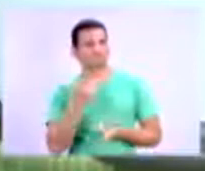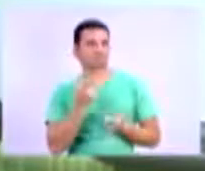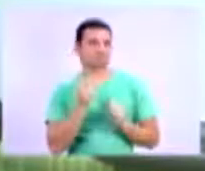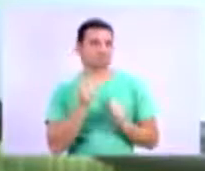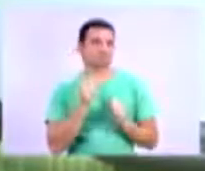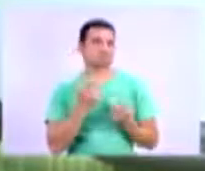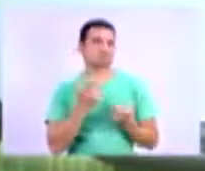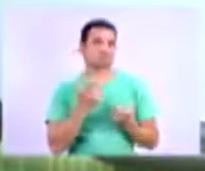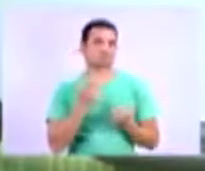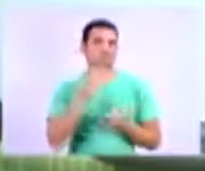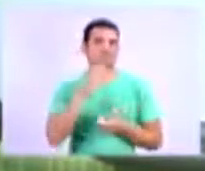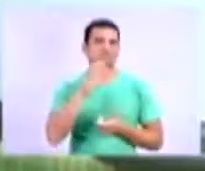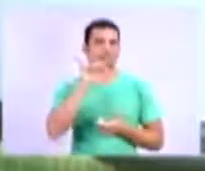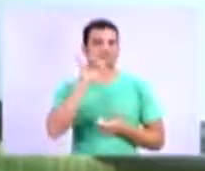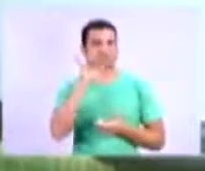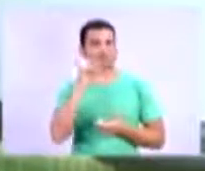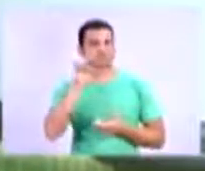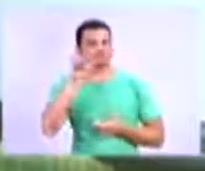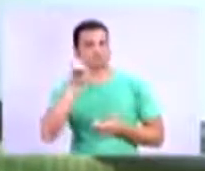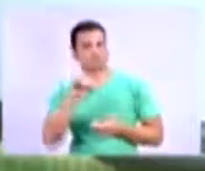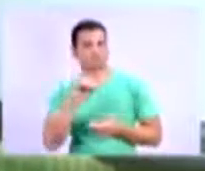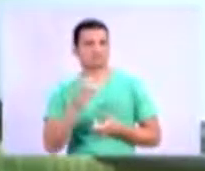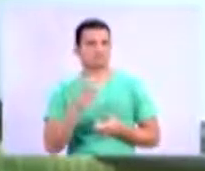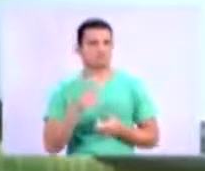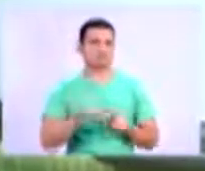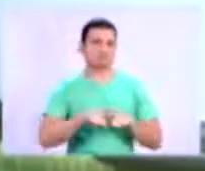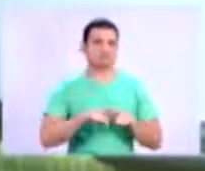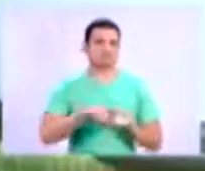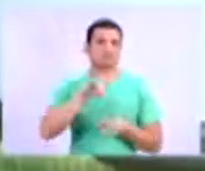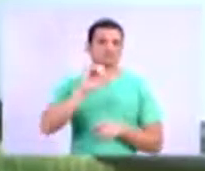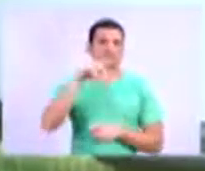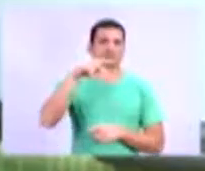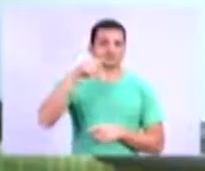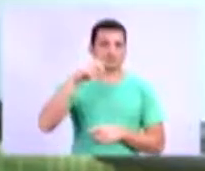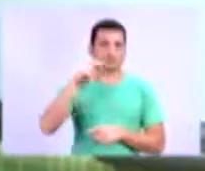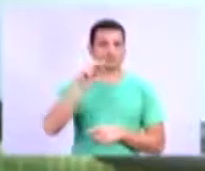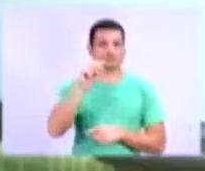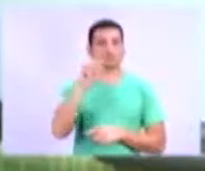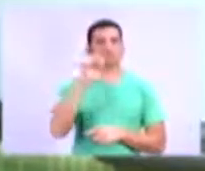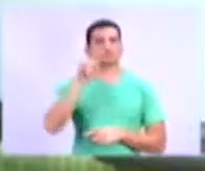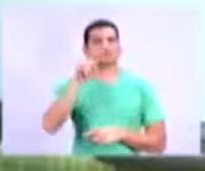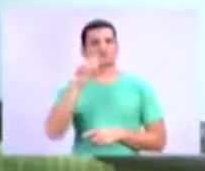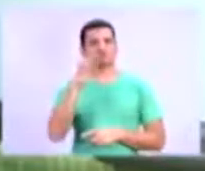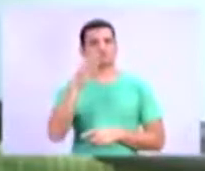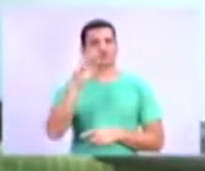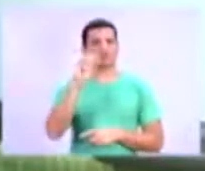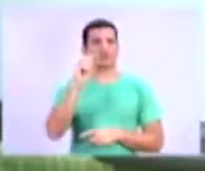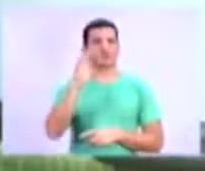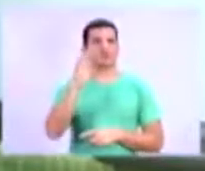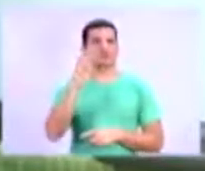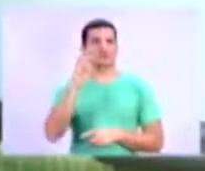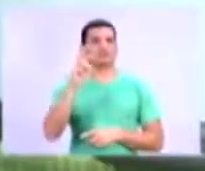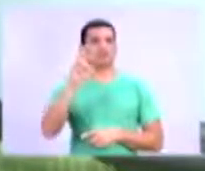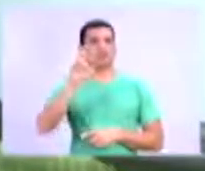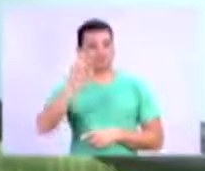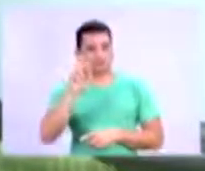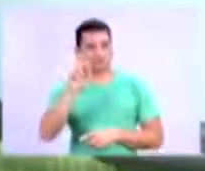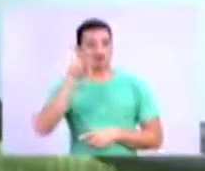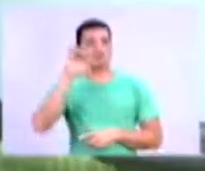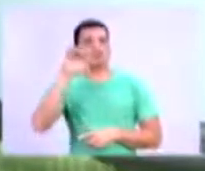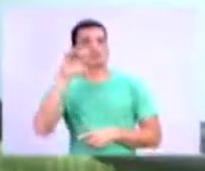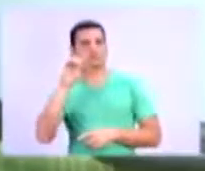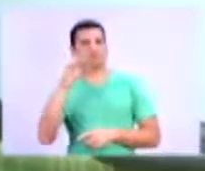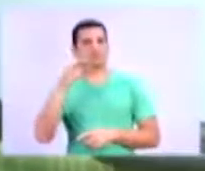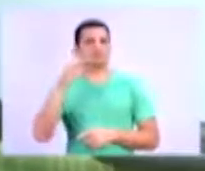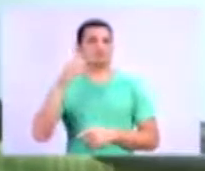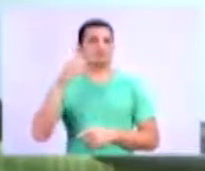critério. Assim como você pode buscar também o imperativo categórico de Kant, Quando ele diz que eu posso agir